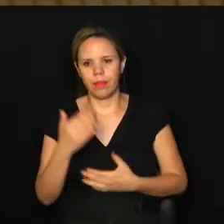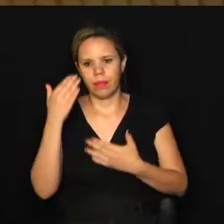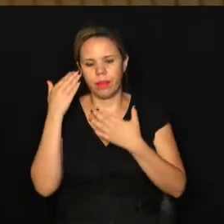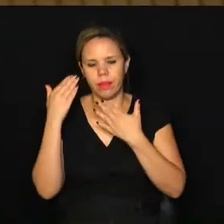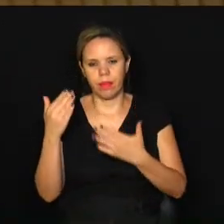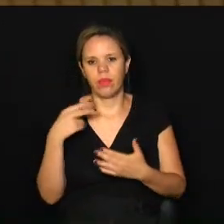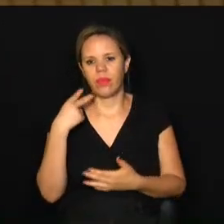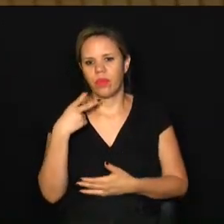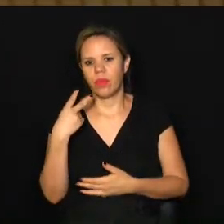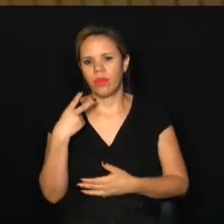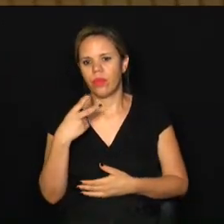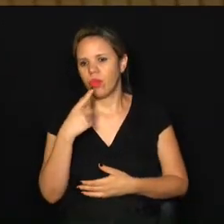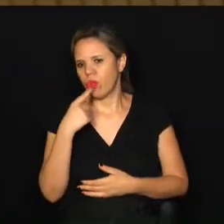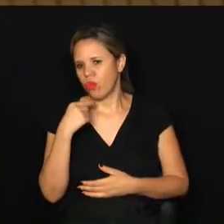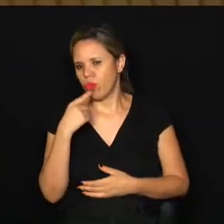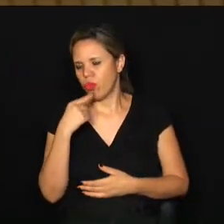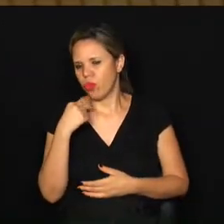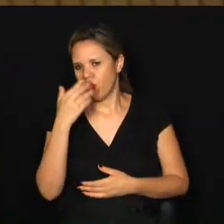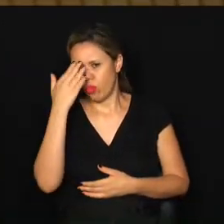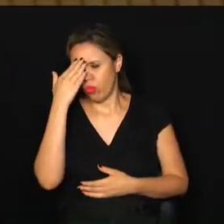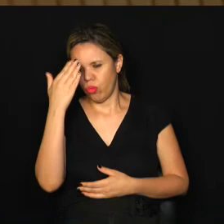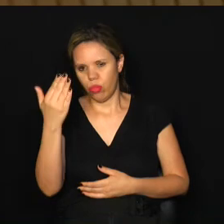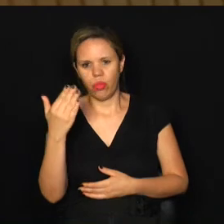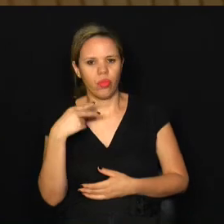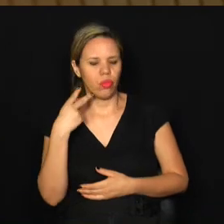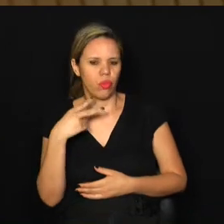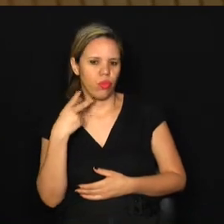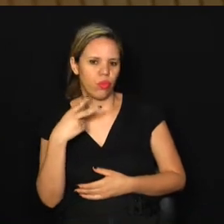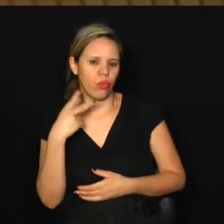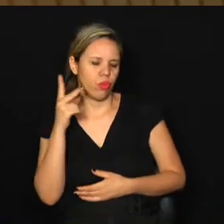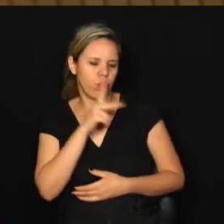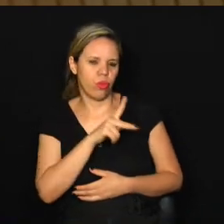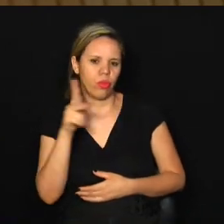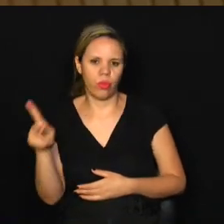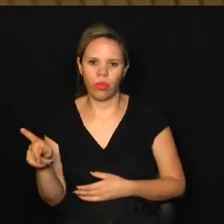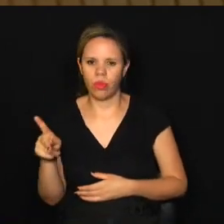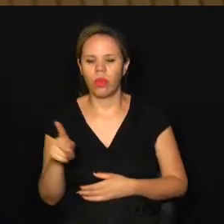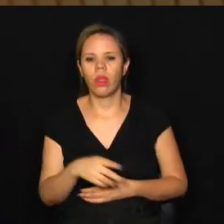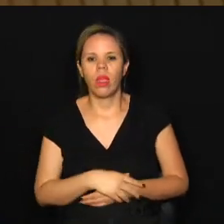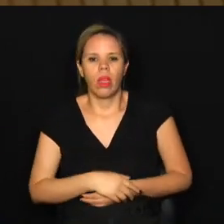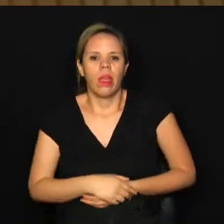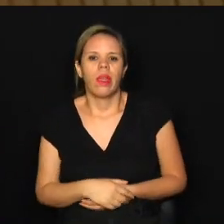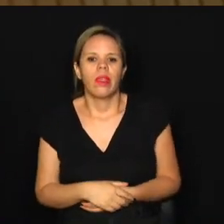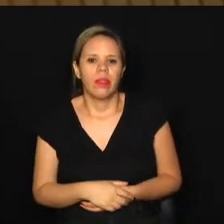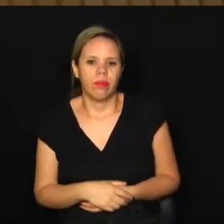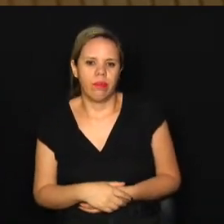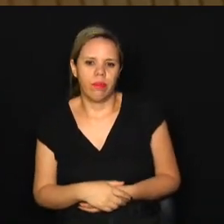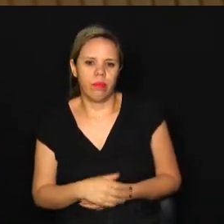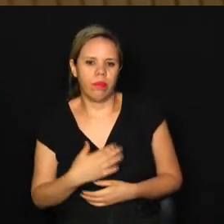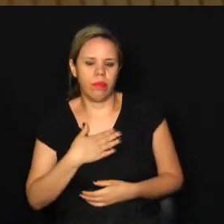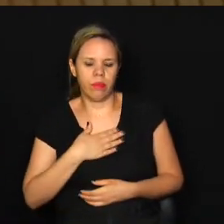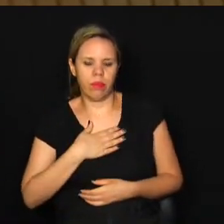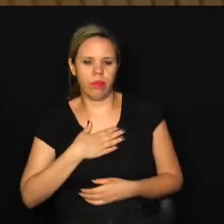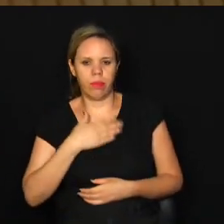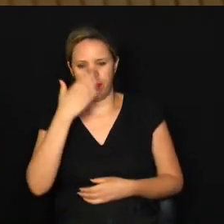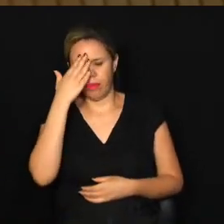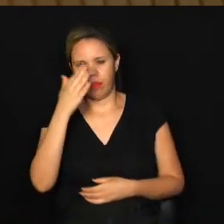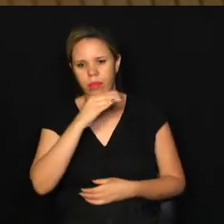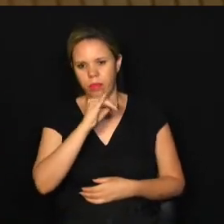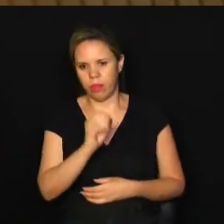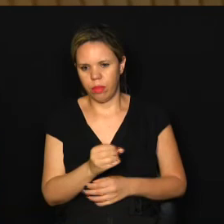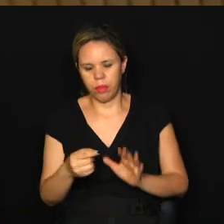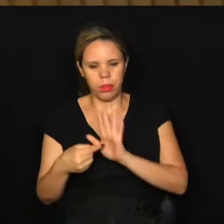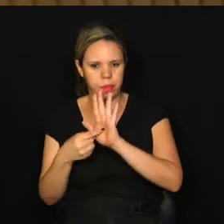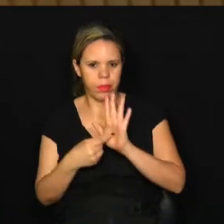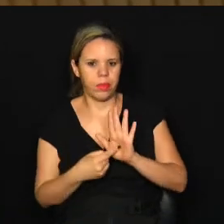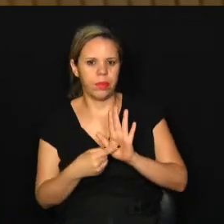Obrigado, vereador Vermelho, obrigado ao vereador professor Alberto, grato ao João pela apresentação.